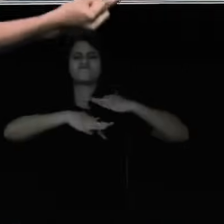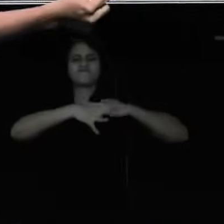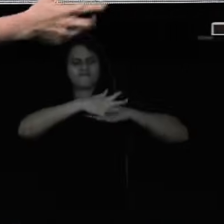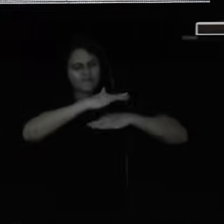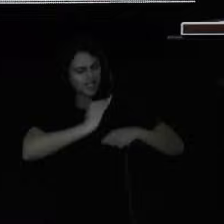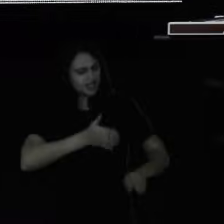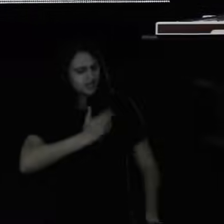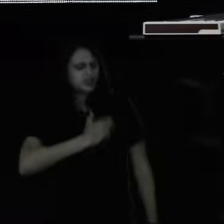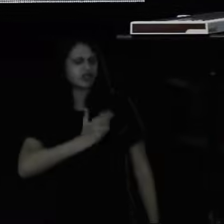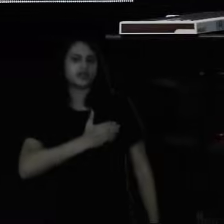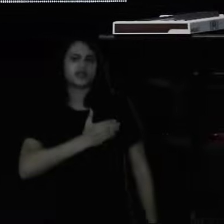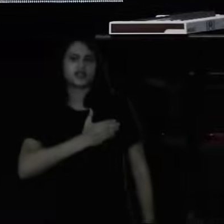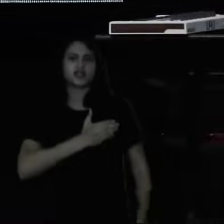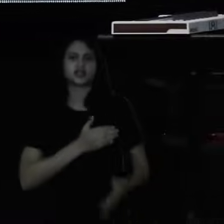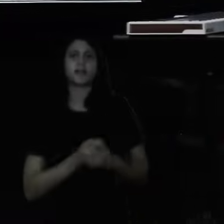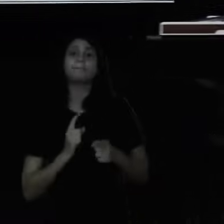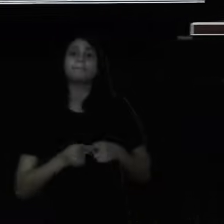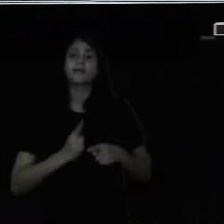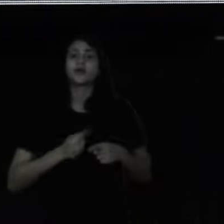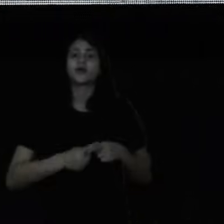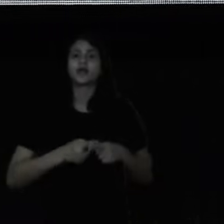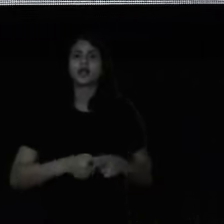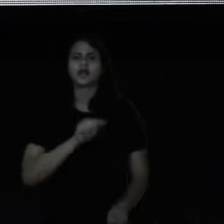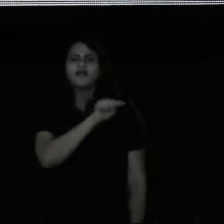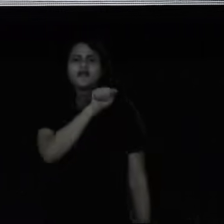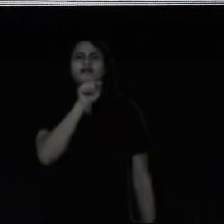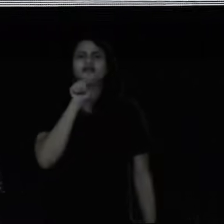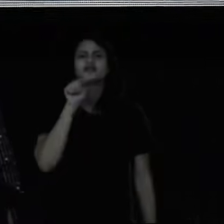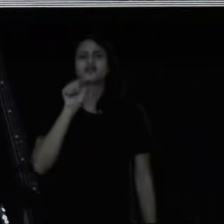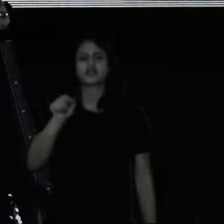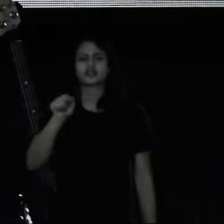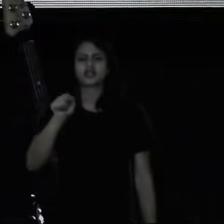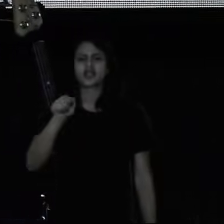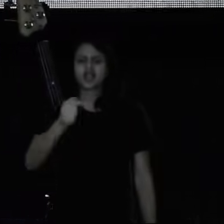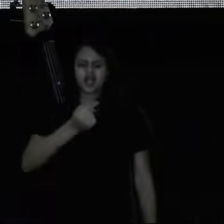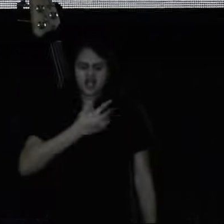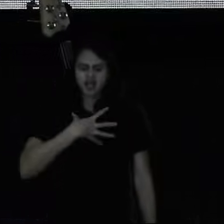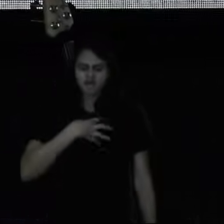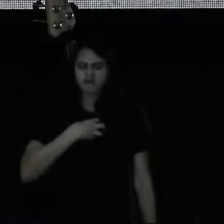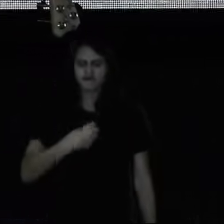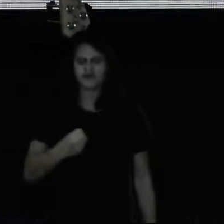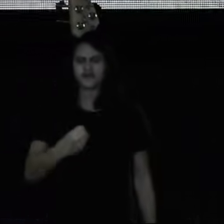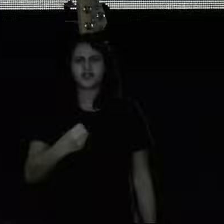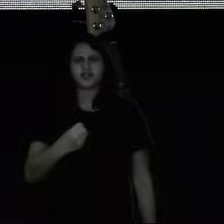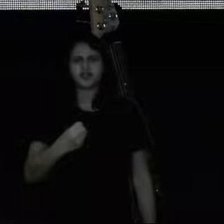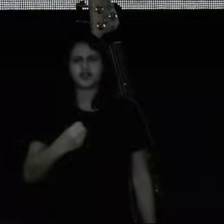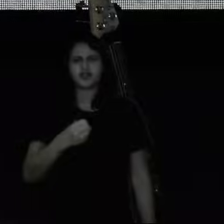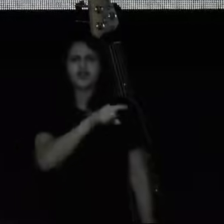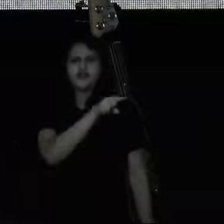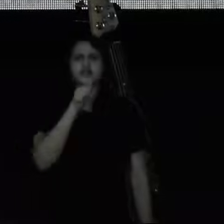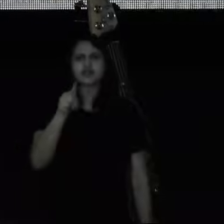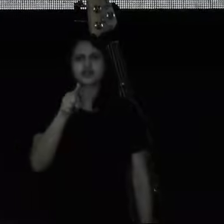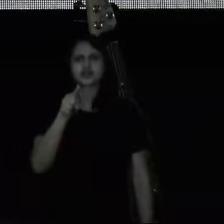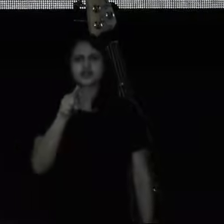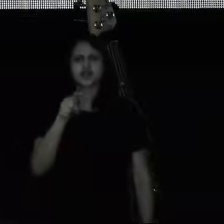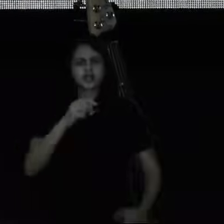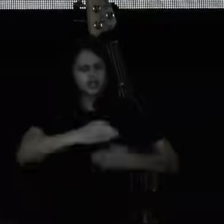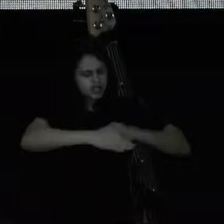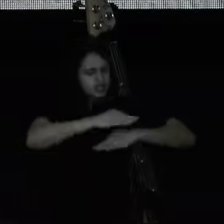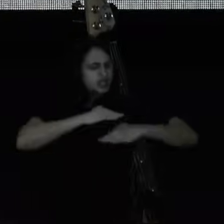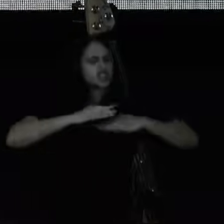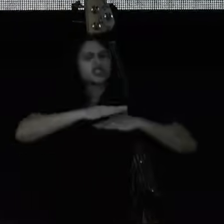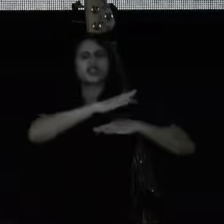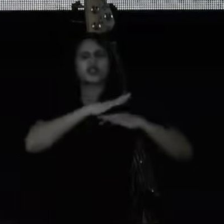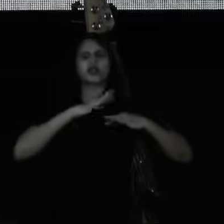para a rejeição entrar mais, sabe por quê? Você vai passar a ser completo. Jesus veio, não para trazer